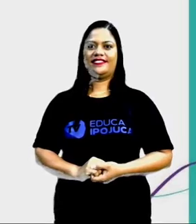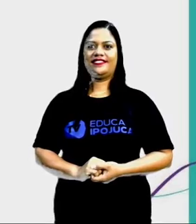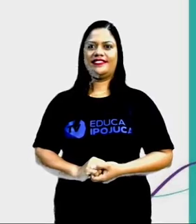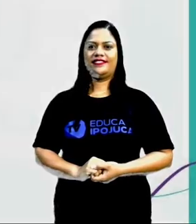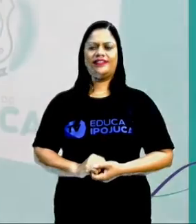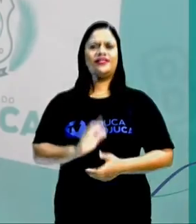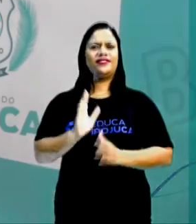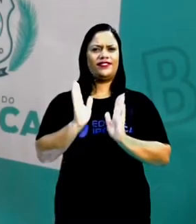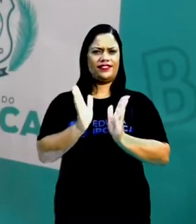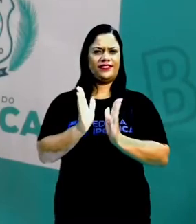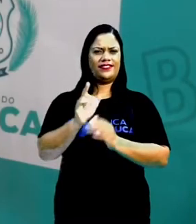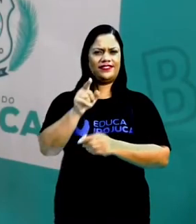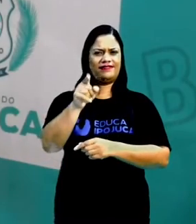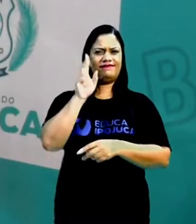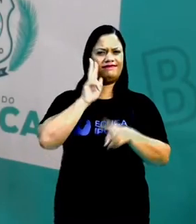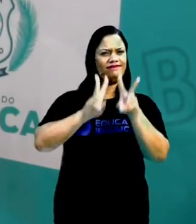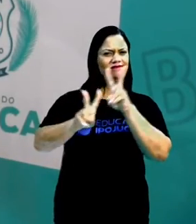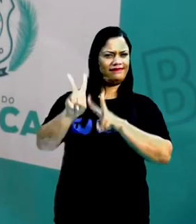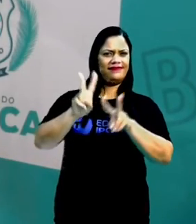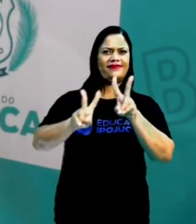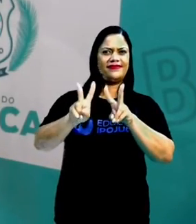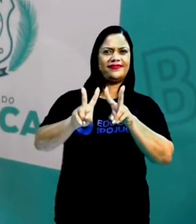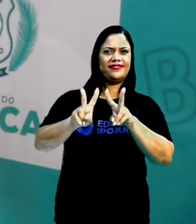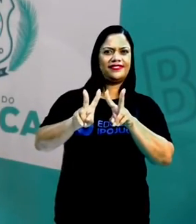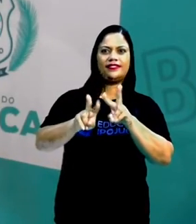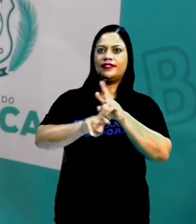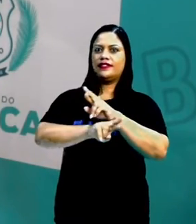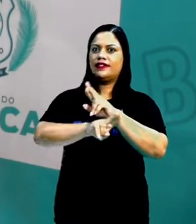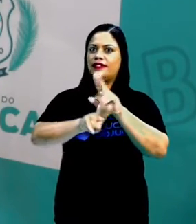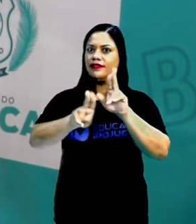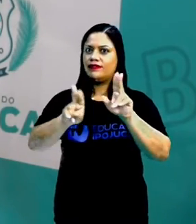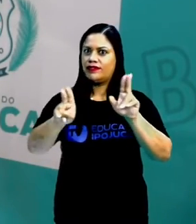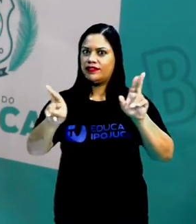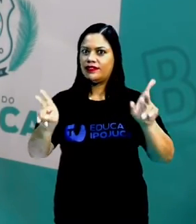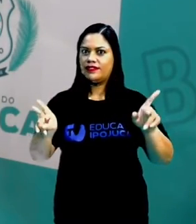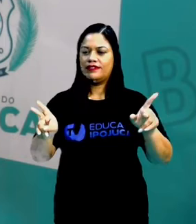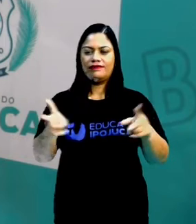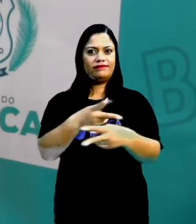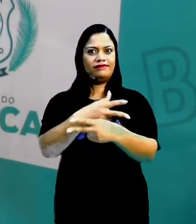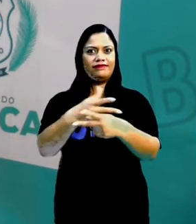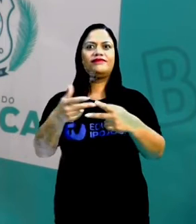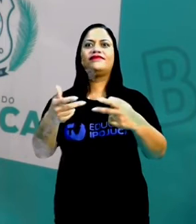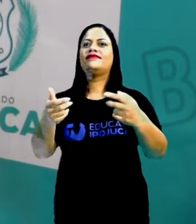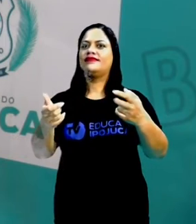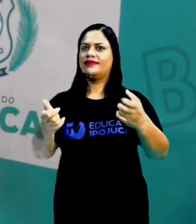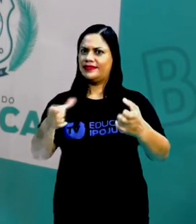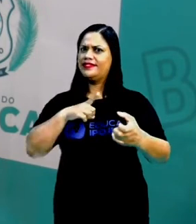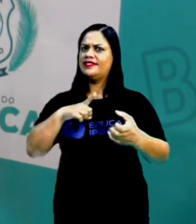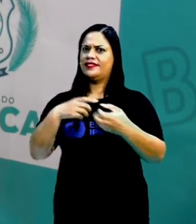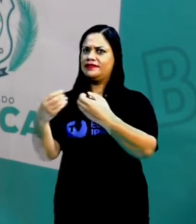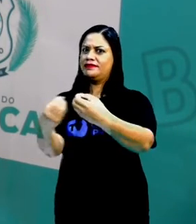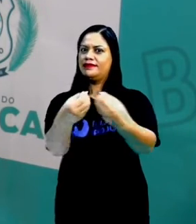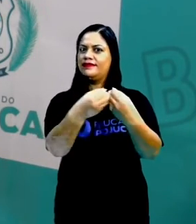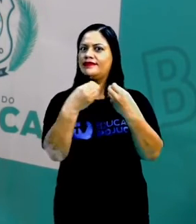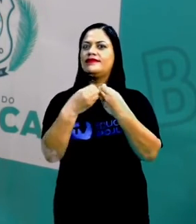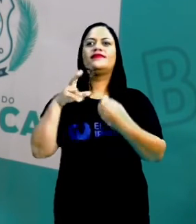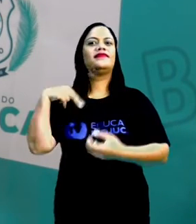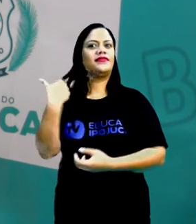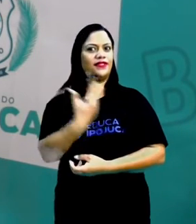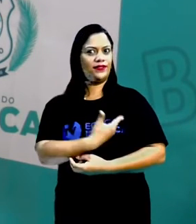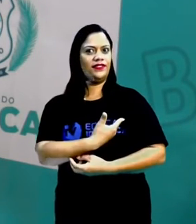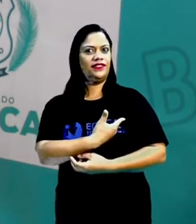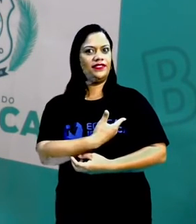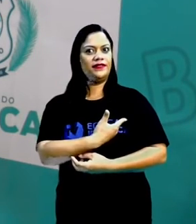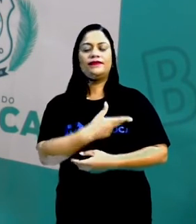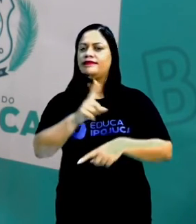Você parou para analisar as variedades de objetos que tem ao nosso redor e